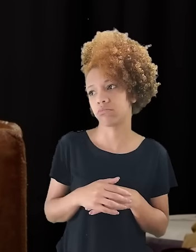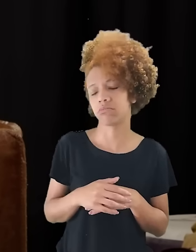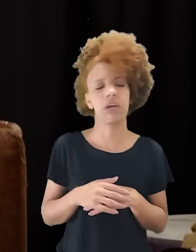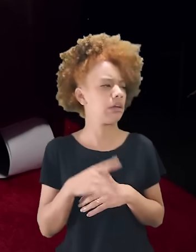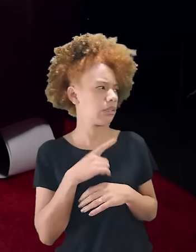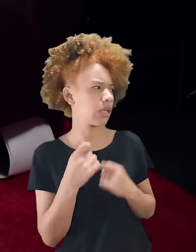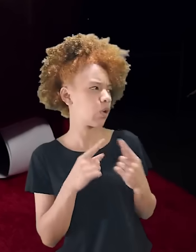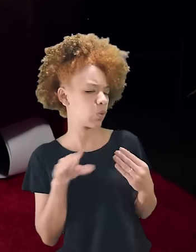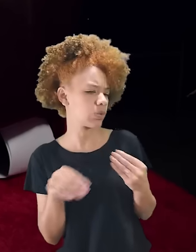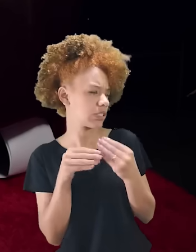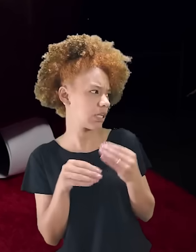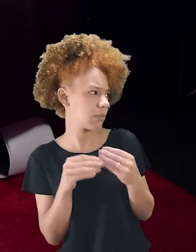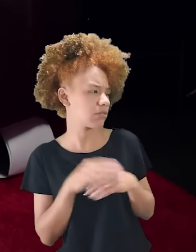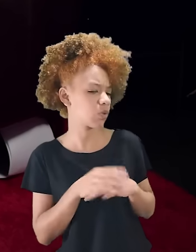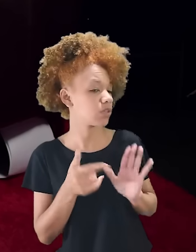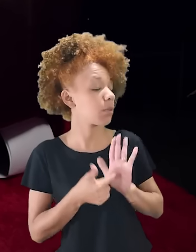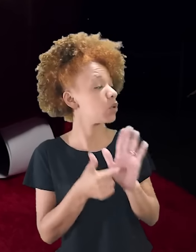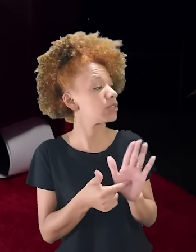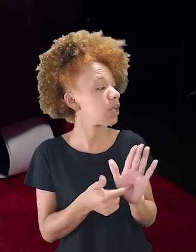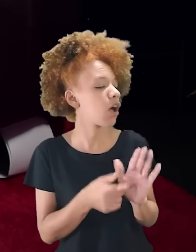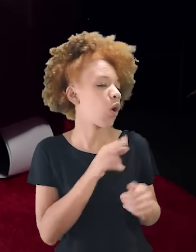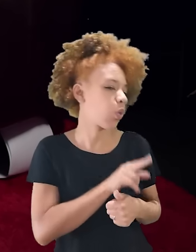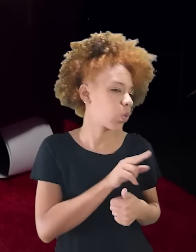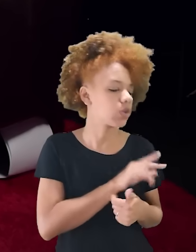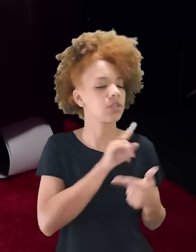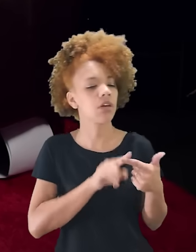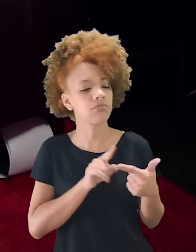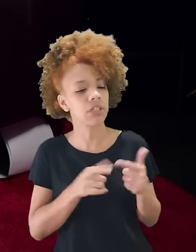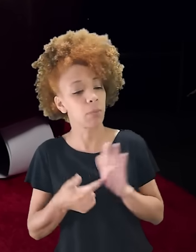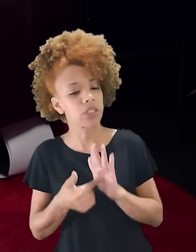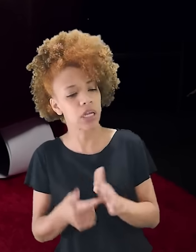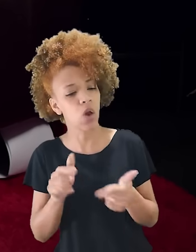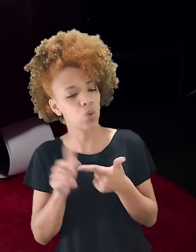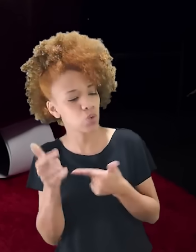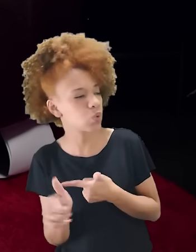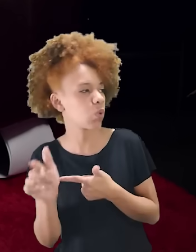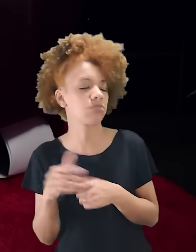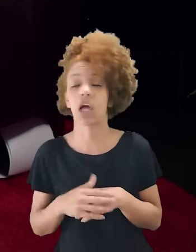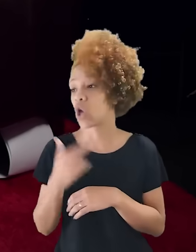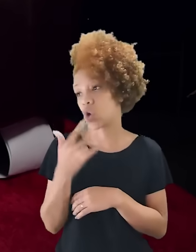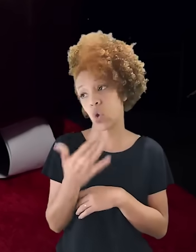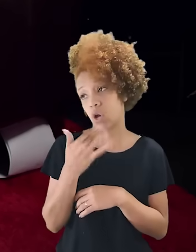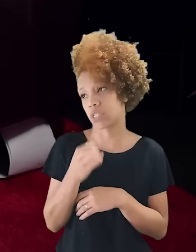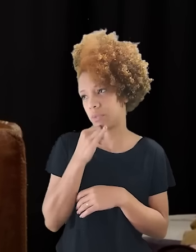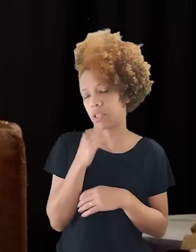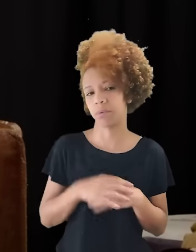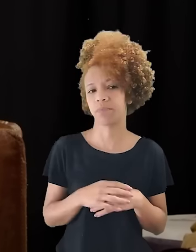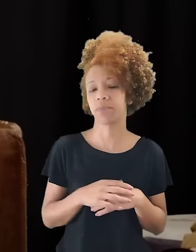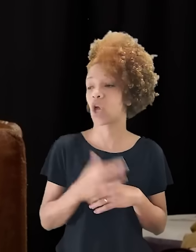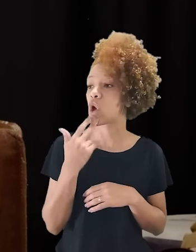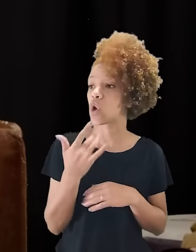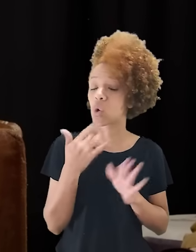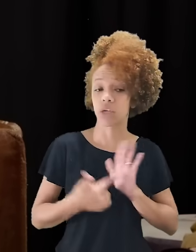vestir você tem alguns elementos quando você quer demonstrar isso usa isso quando você você quer demonstrar isso usa aquilo você tem alguns exemplos cores por